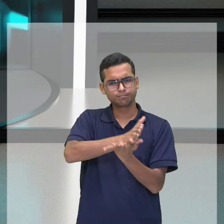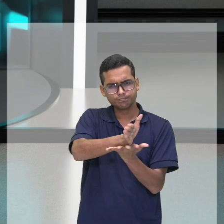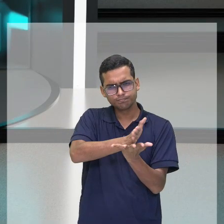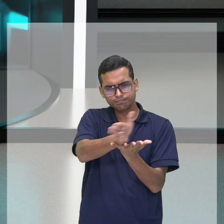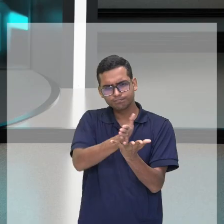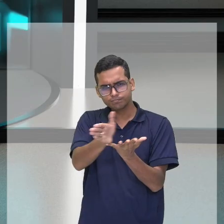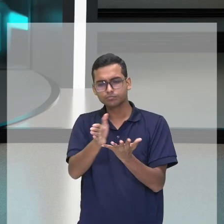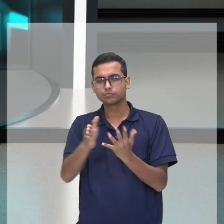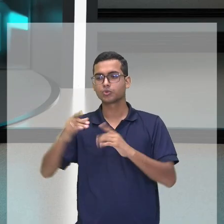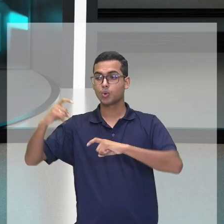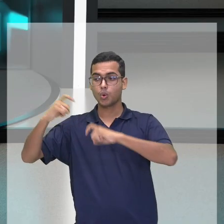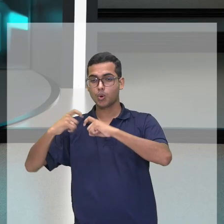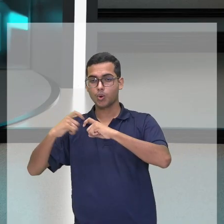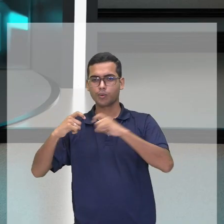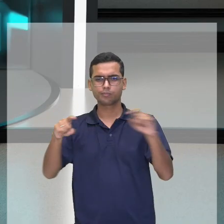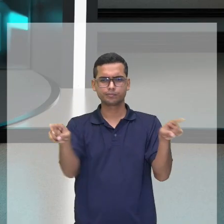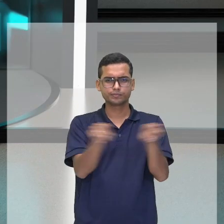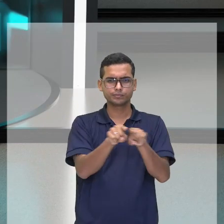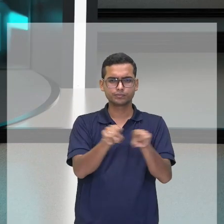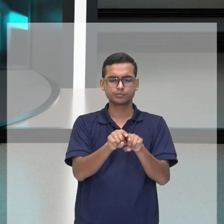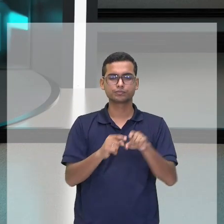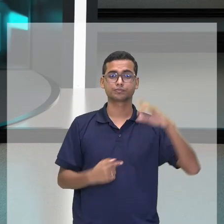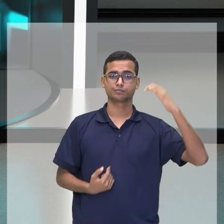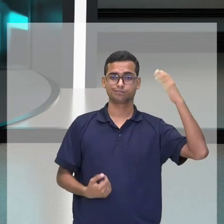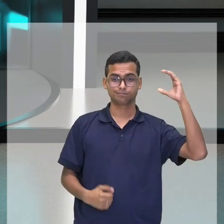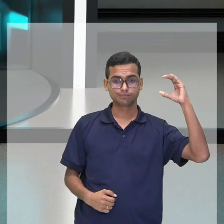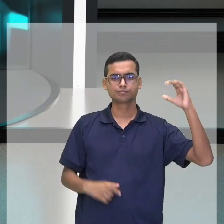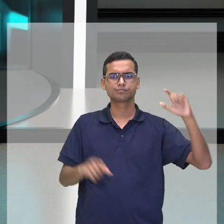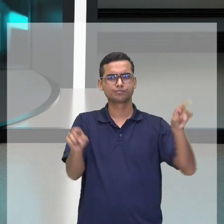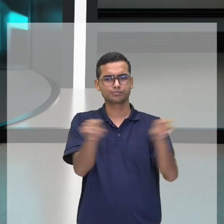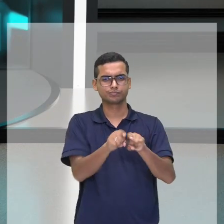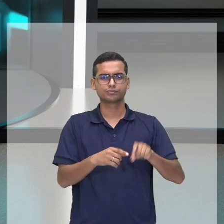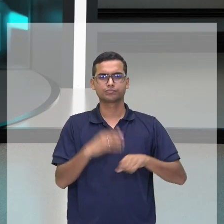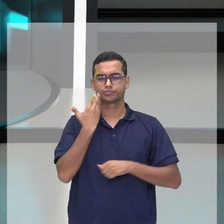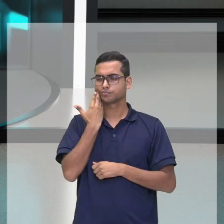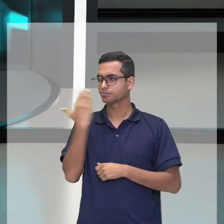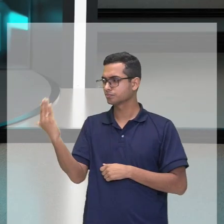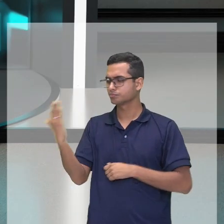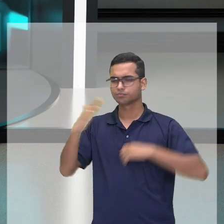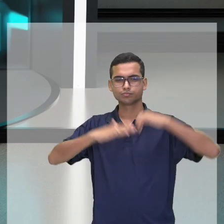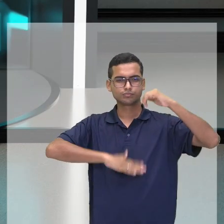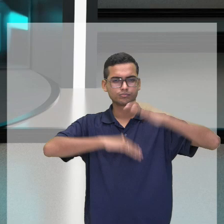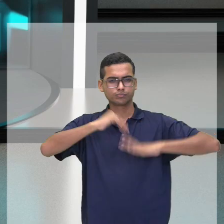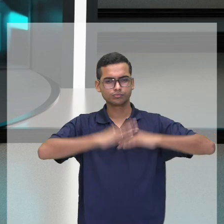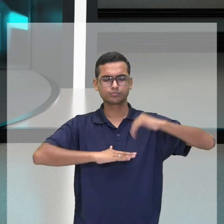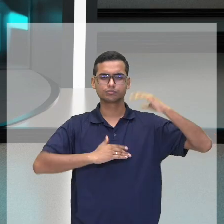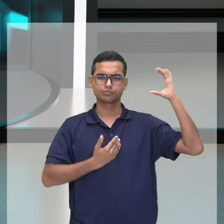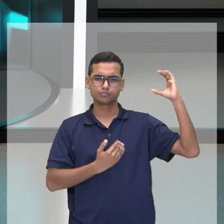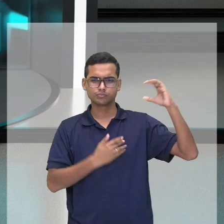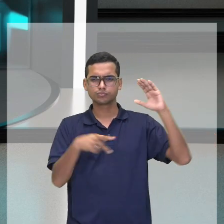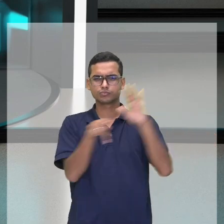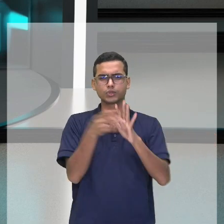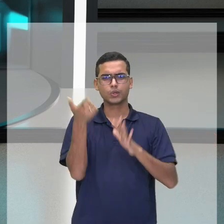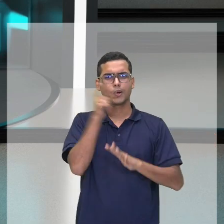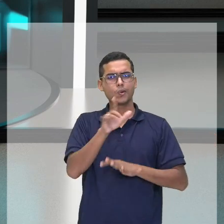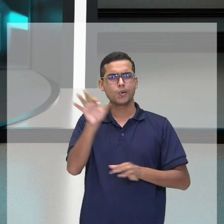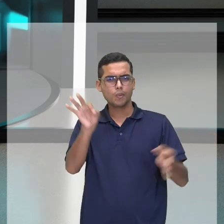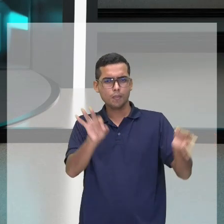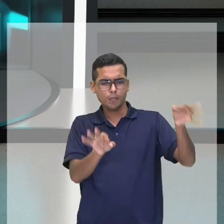na medicina, né? No caso da ciência, por exemplo, o cientista, para manipular ali